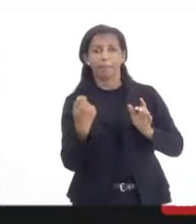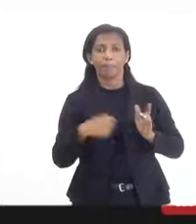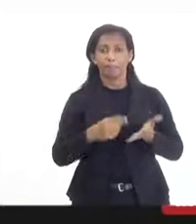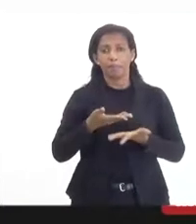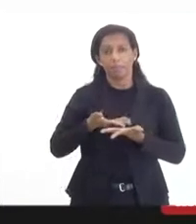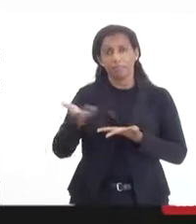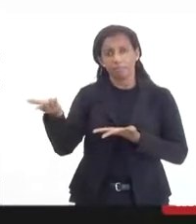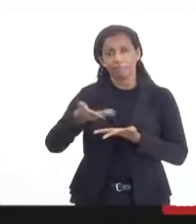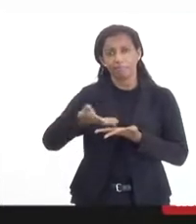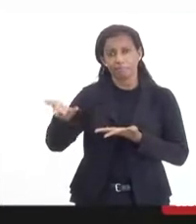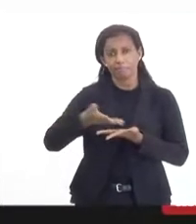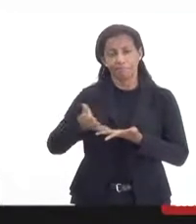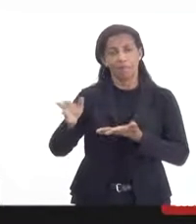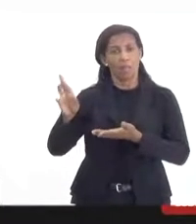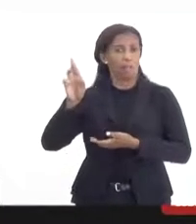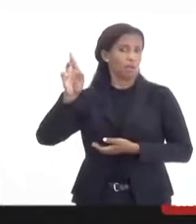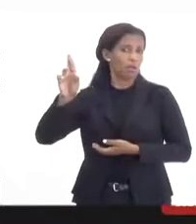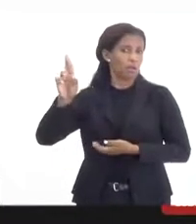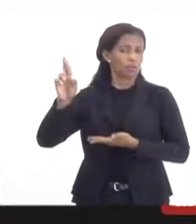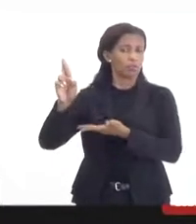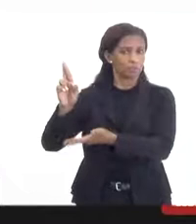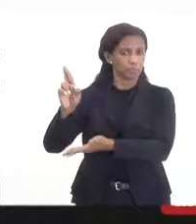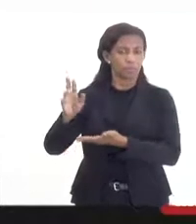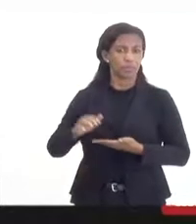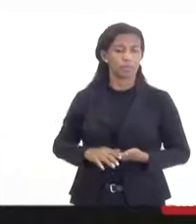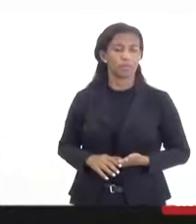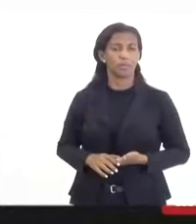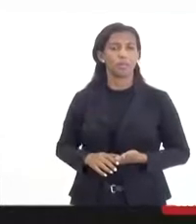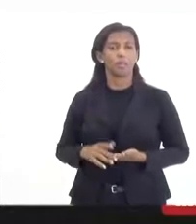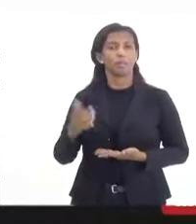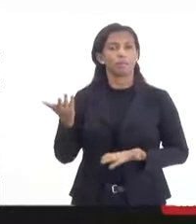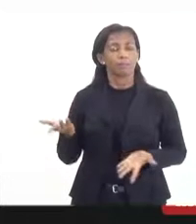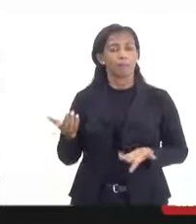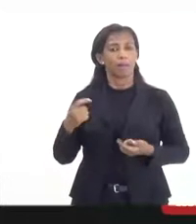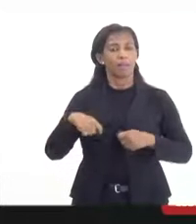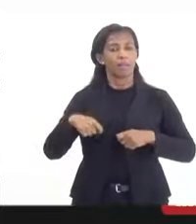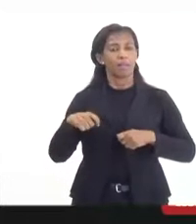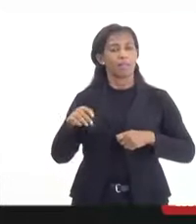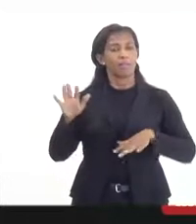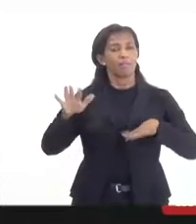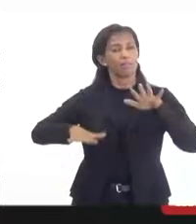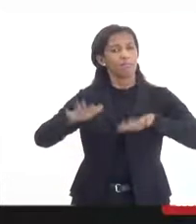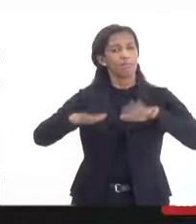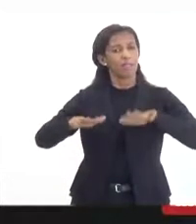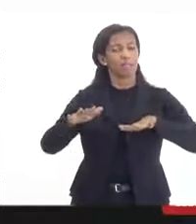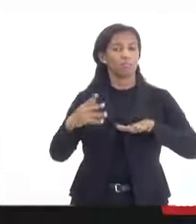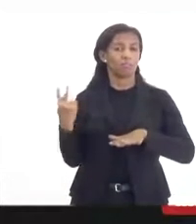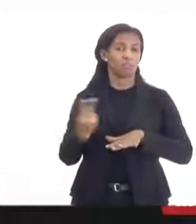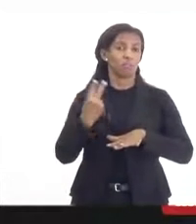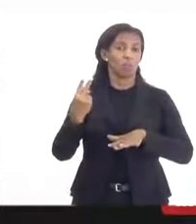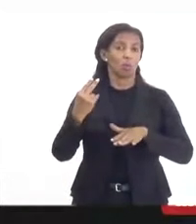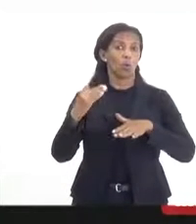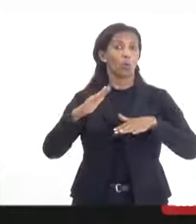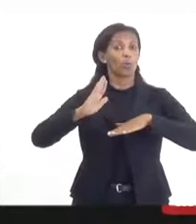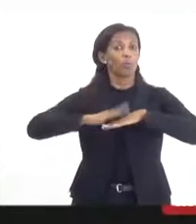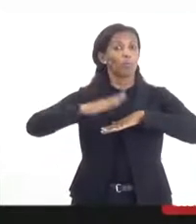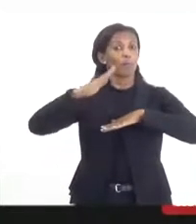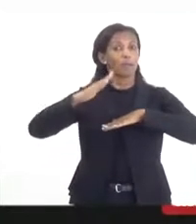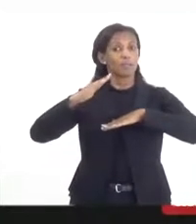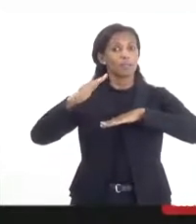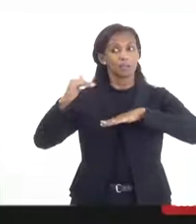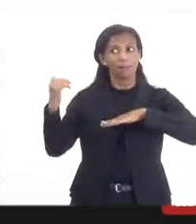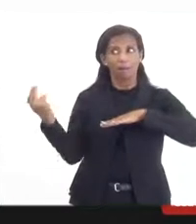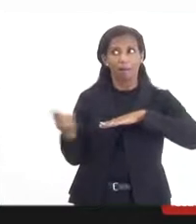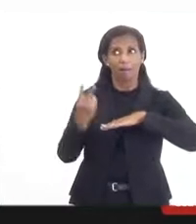a determinadas autoridades que variam em razão do valor. Então, quanto mais alta,